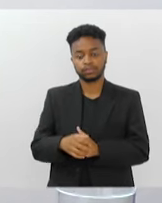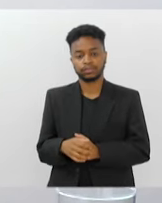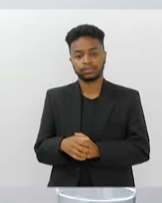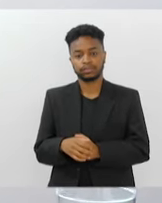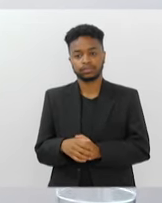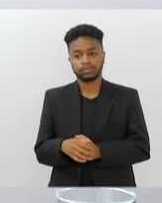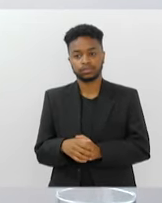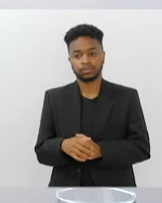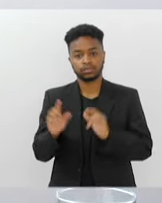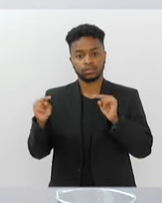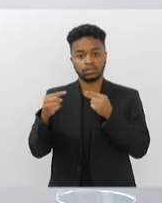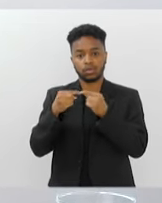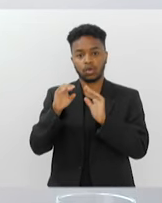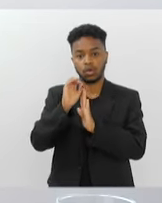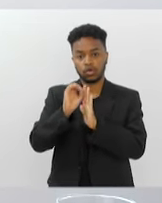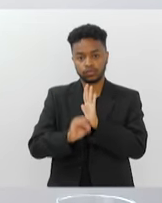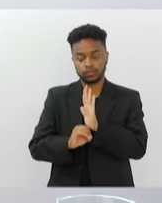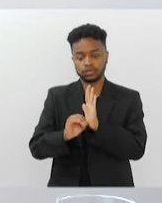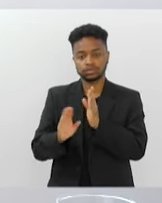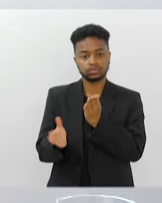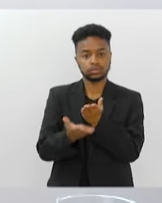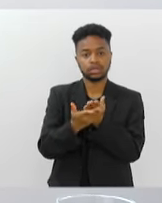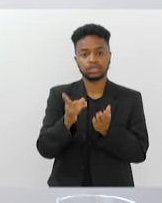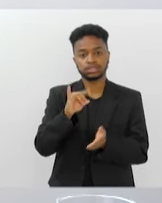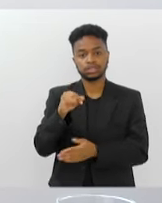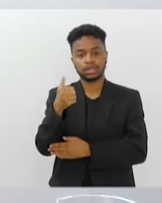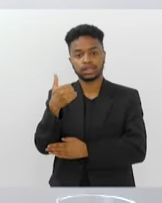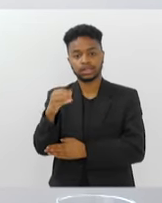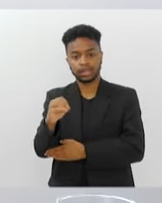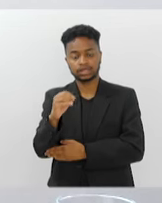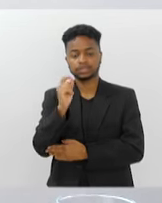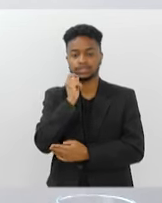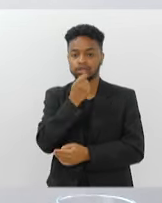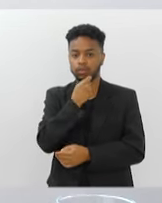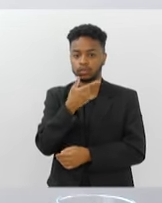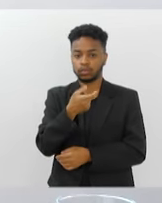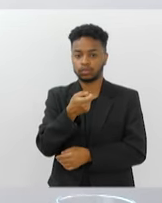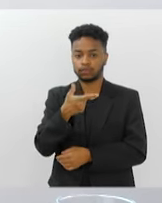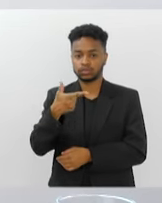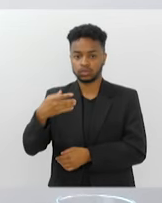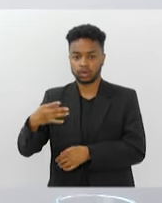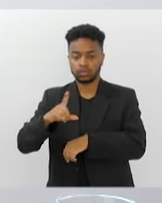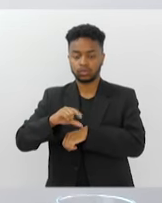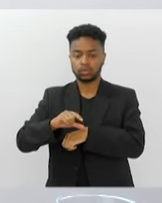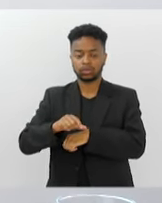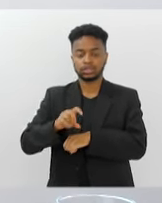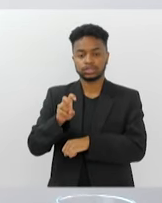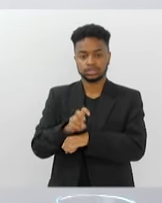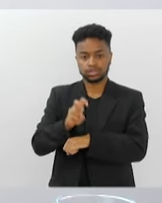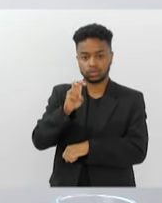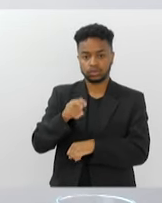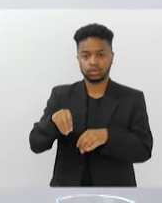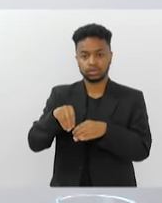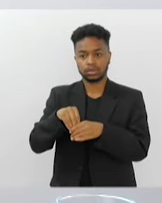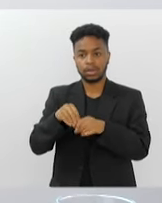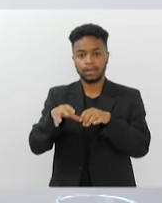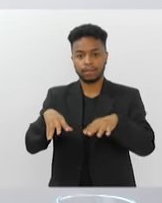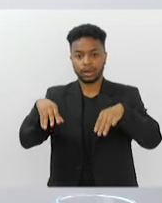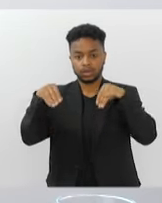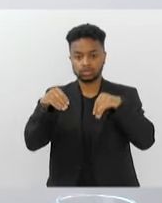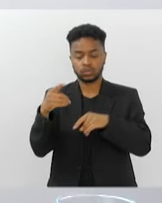Oix Ofício e anexo no dia 10 de setembro de 2024 às 17 horas no Palácio Guanabara Ou seja